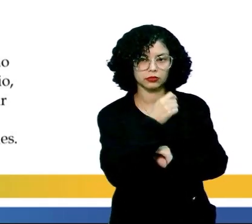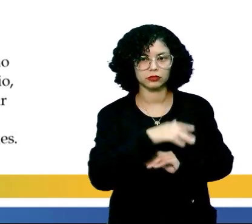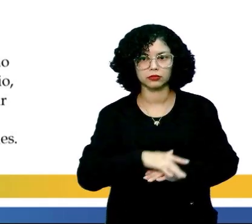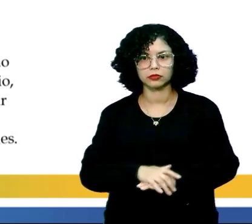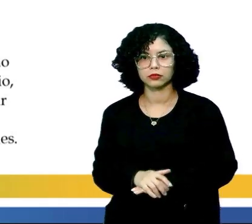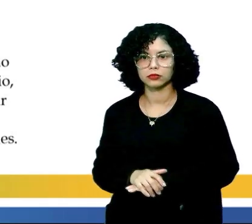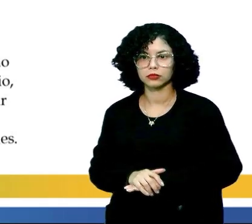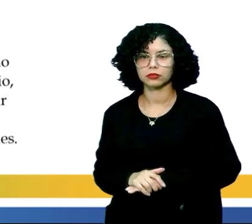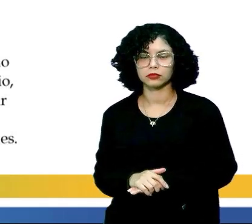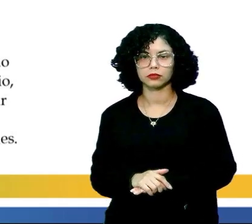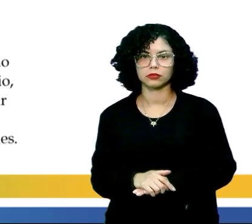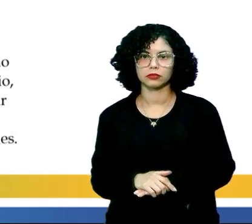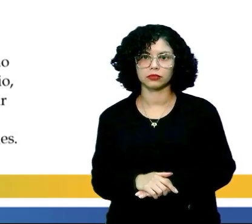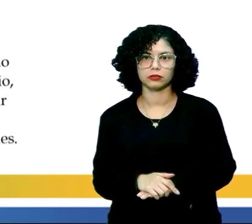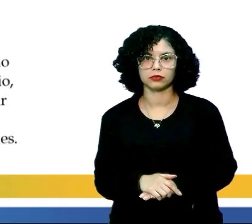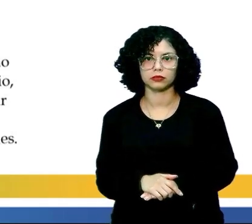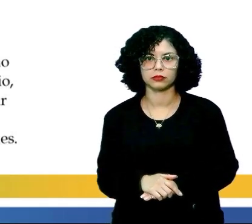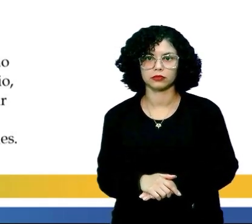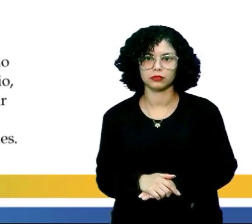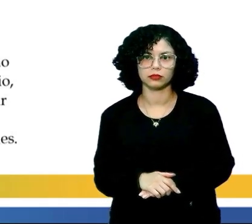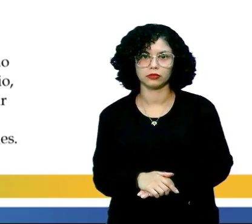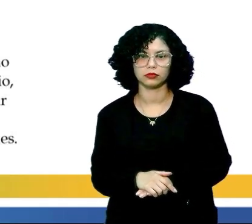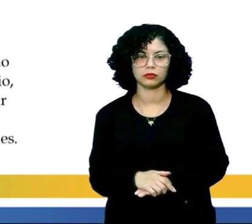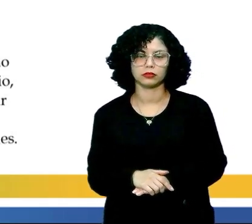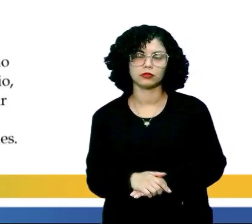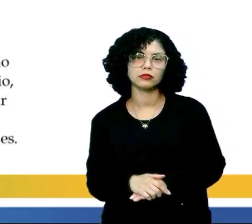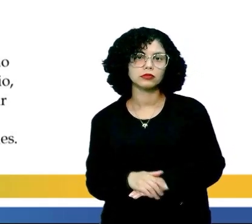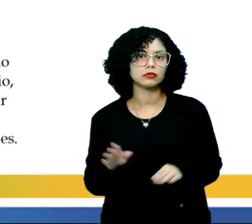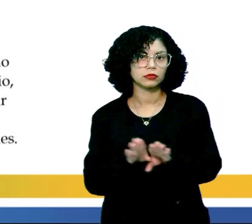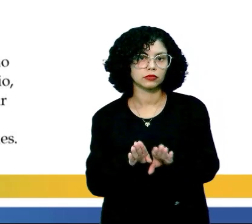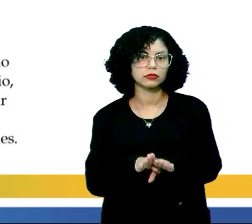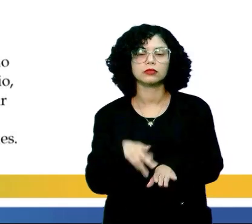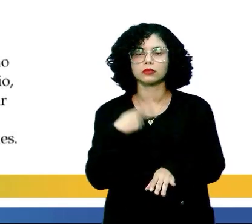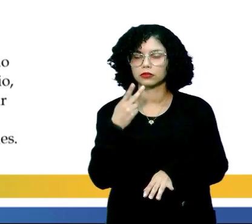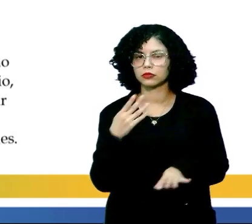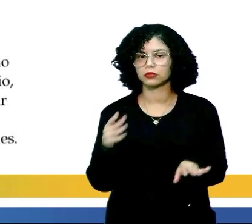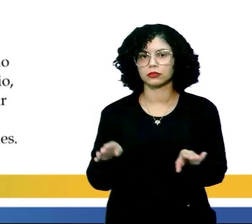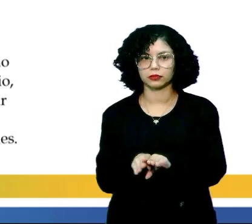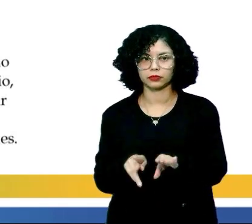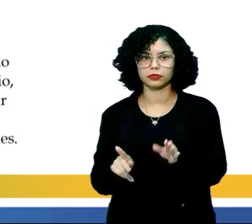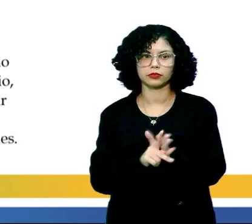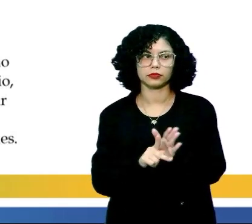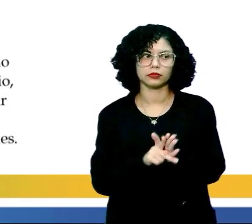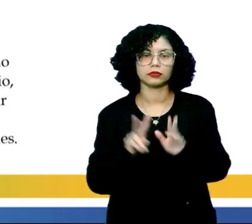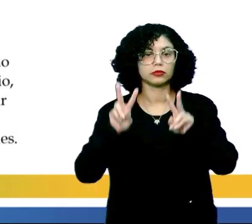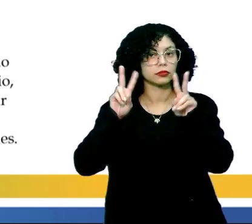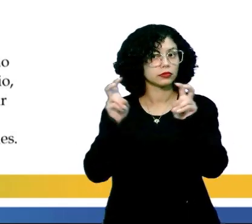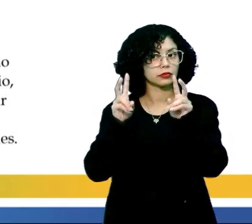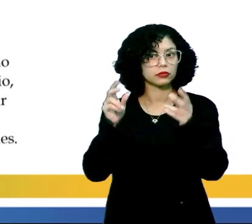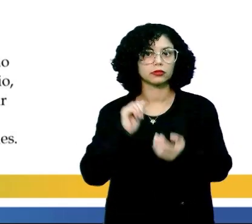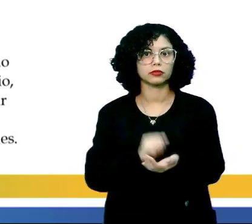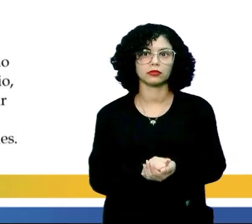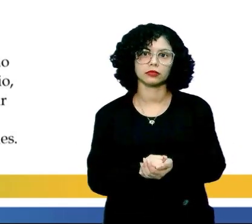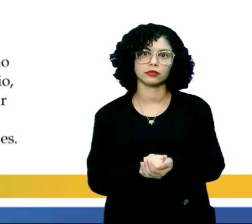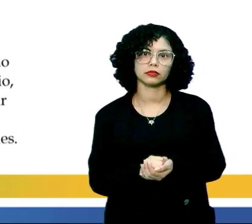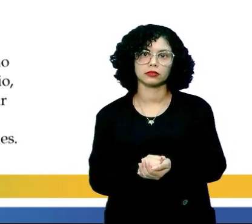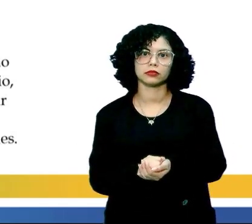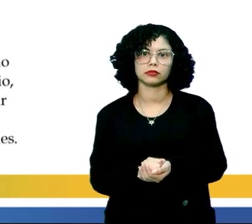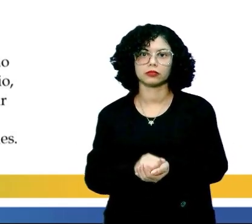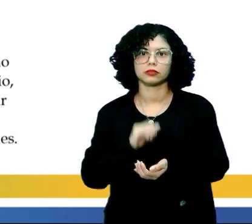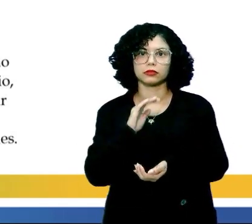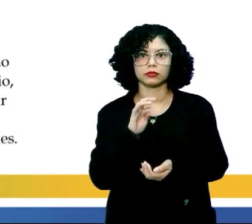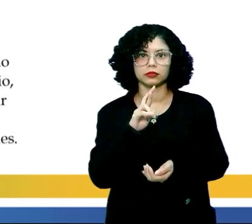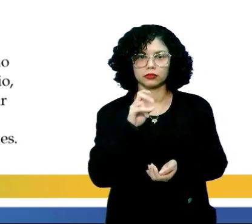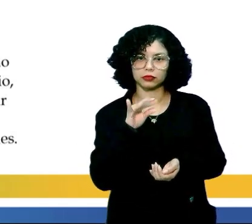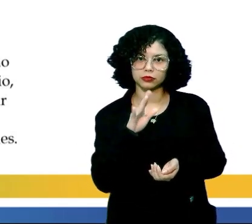respondem à constituição do que é belo, que é justamente o que a gente está falando aqui. Acerca da